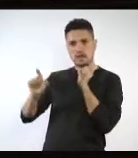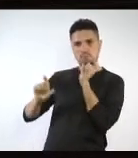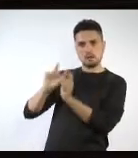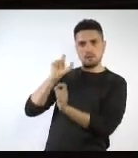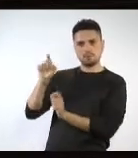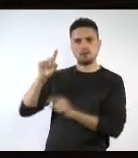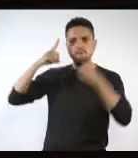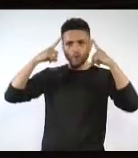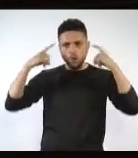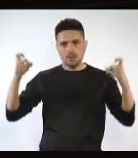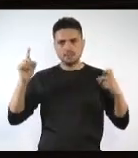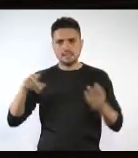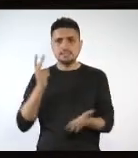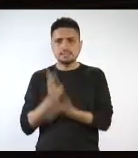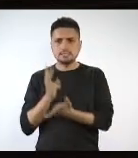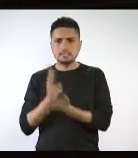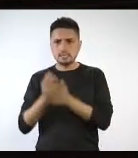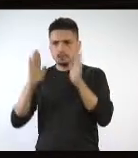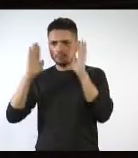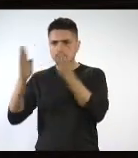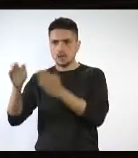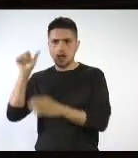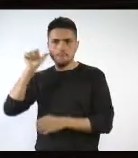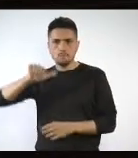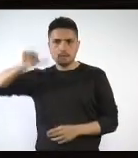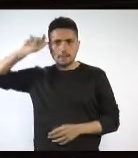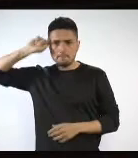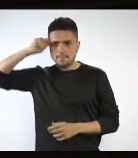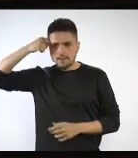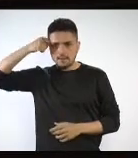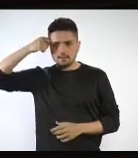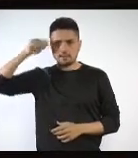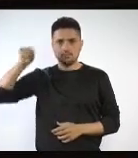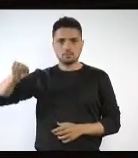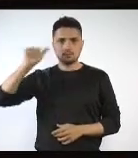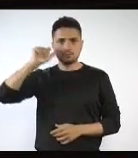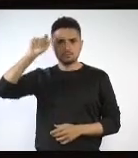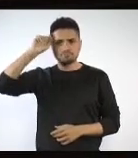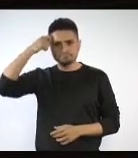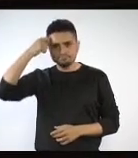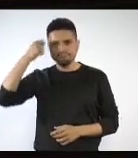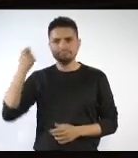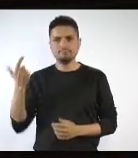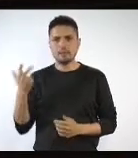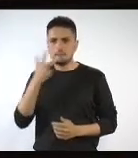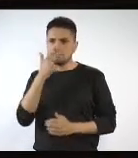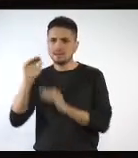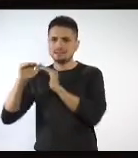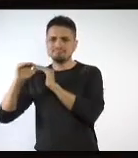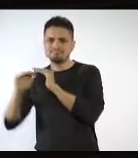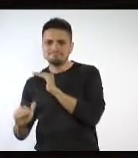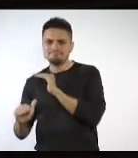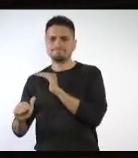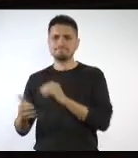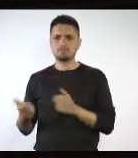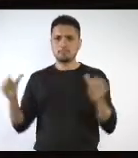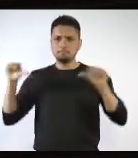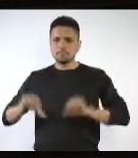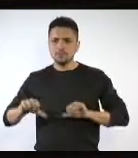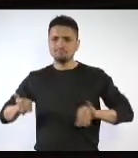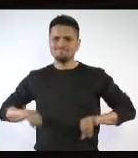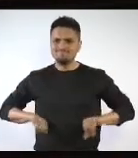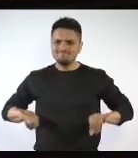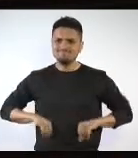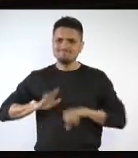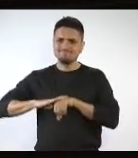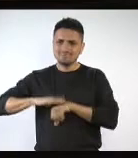destinado à mulher negra um papel de maior vulnerabilidade social diante do que é